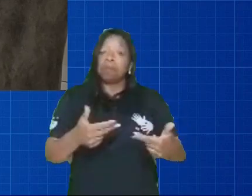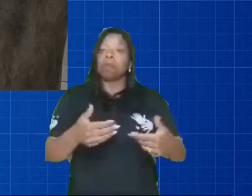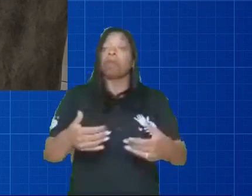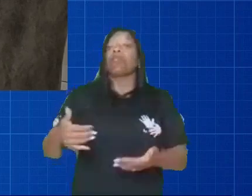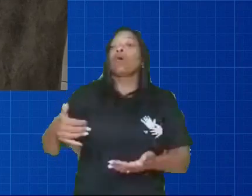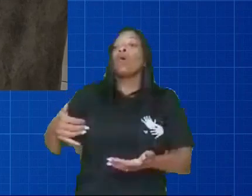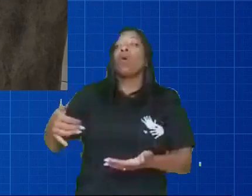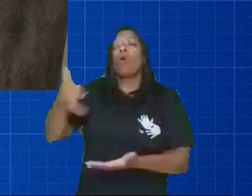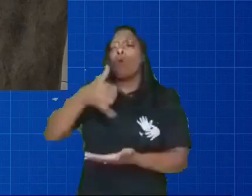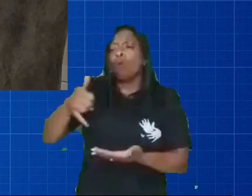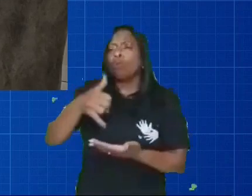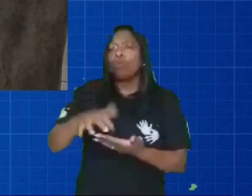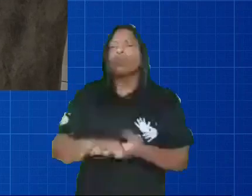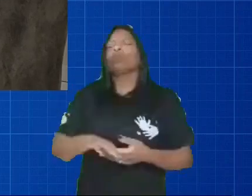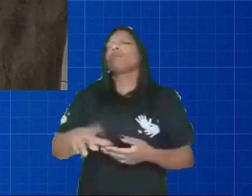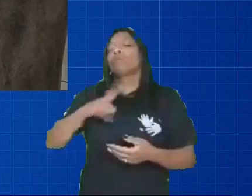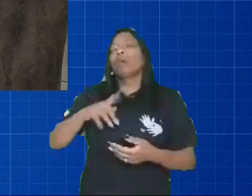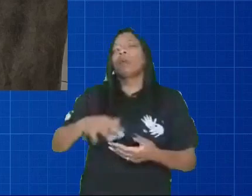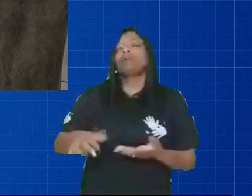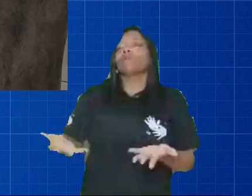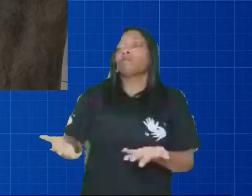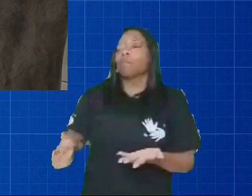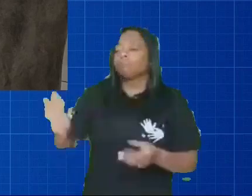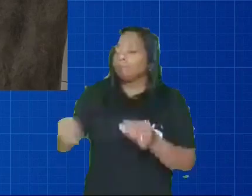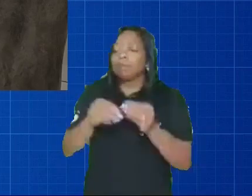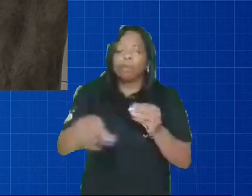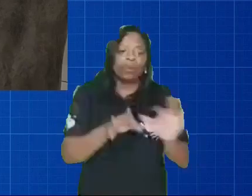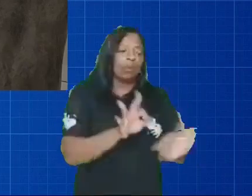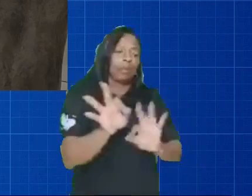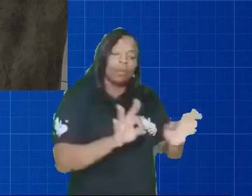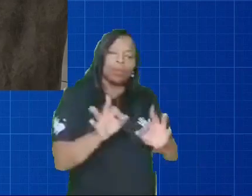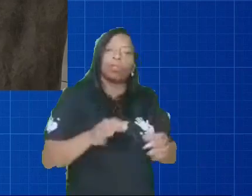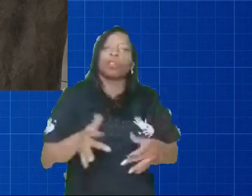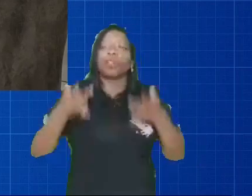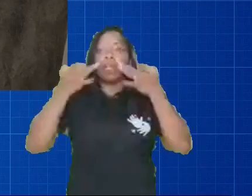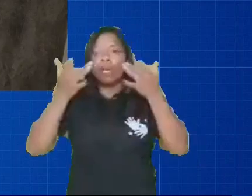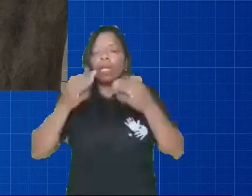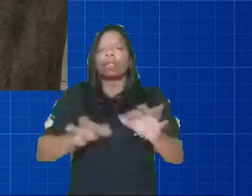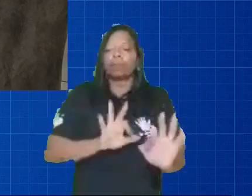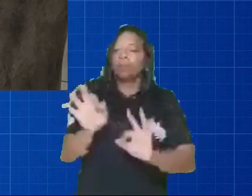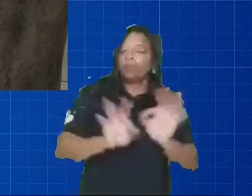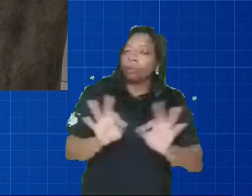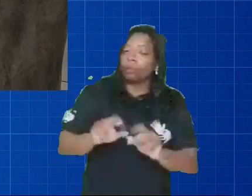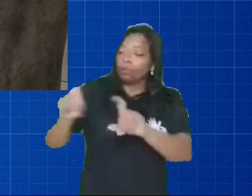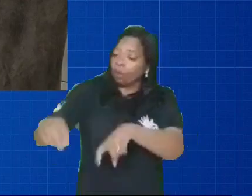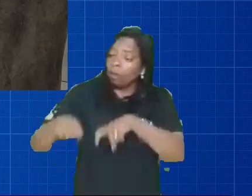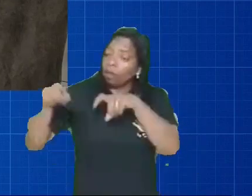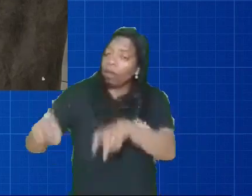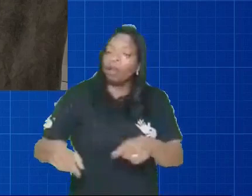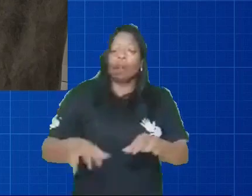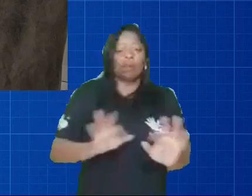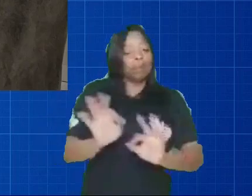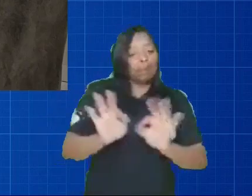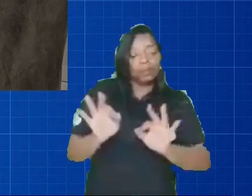projetos de teatro, a gente tem projetos no campo, na cidade. E sempre que aparece uma ideia, alguém que abraça nossa causa, a gente abraça e vai